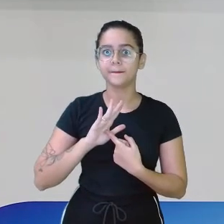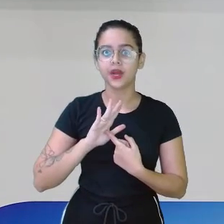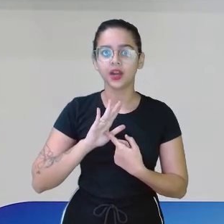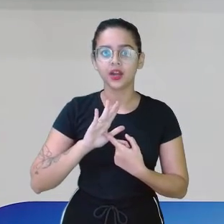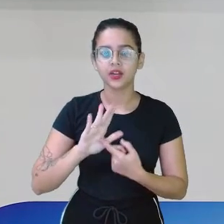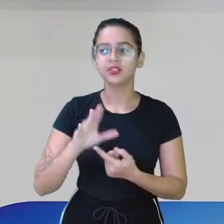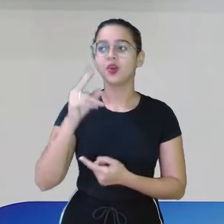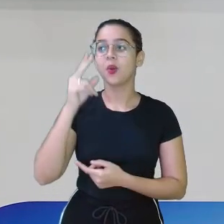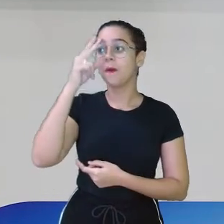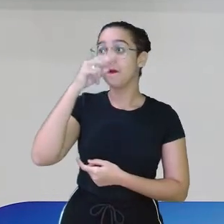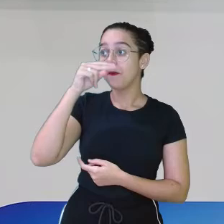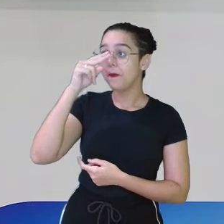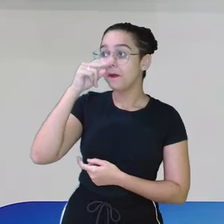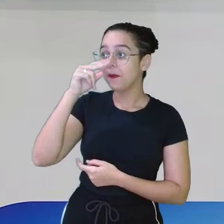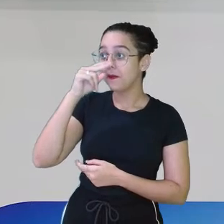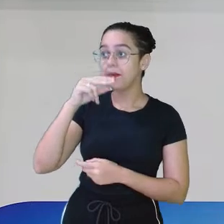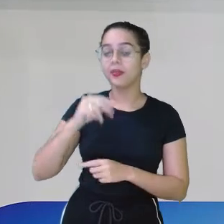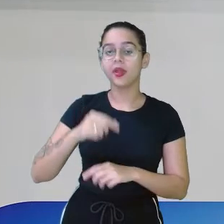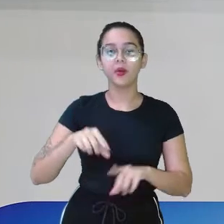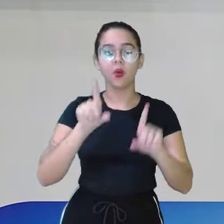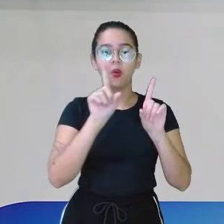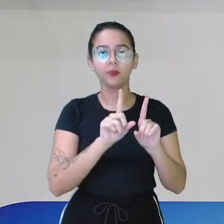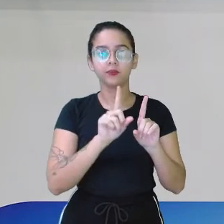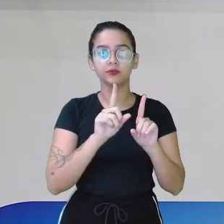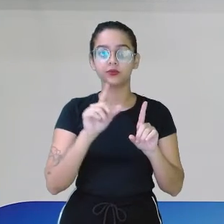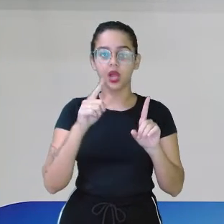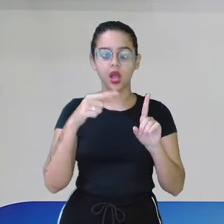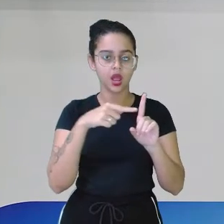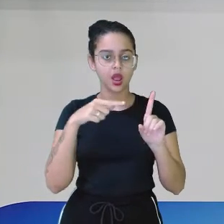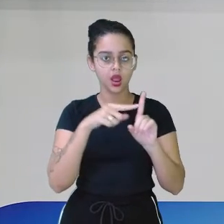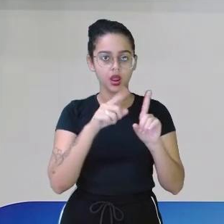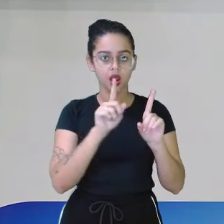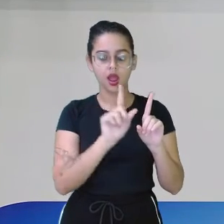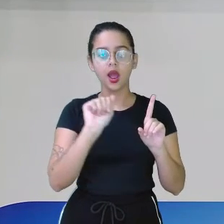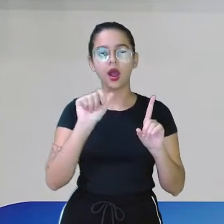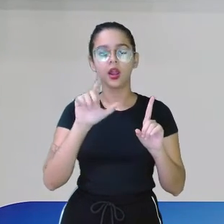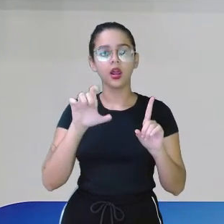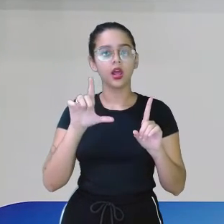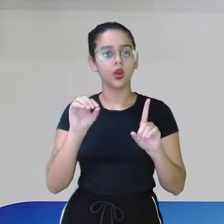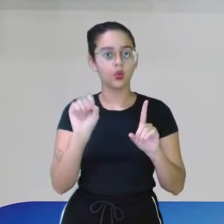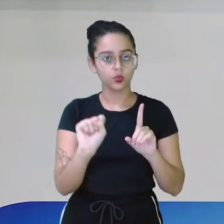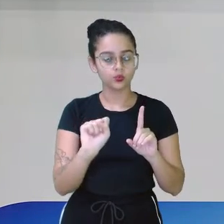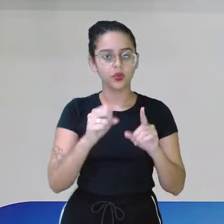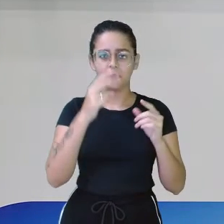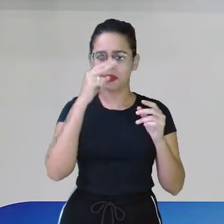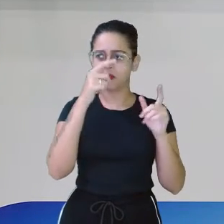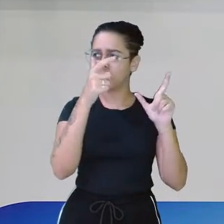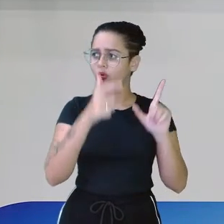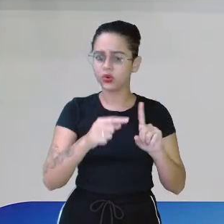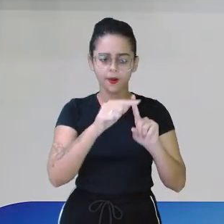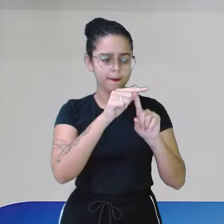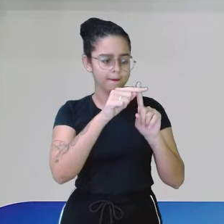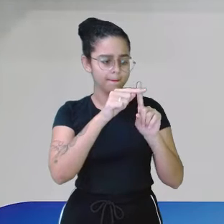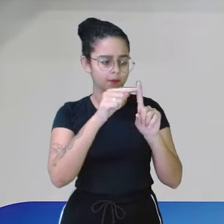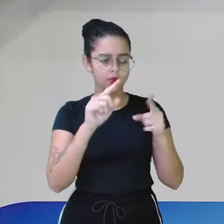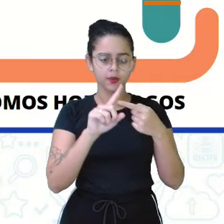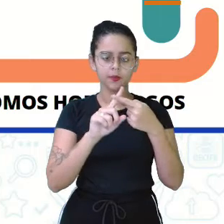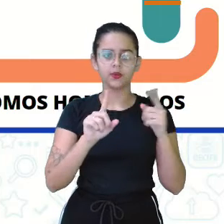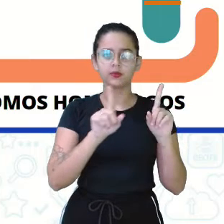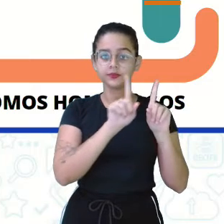no mesmo locus gênico, né? Ou seja, no mesmo lugar em dois